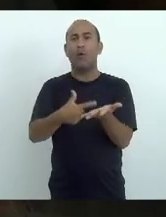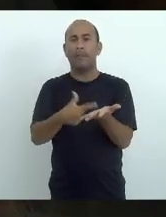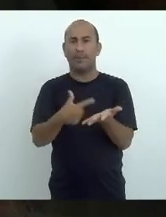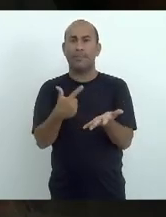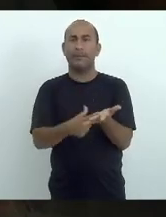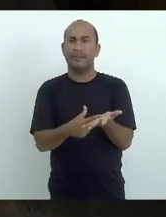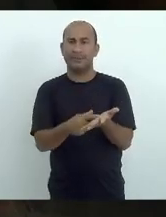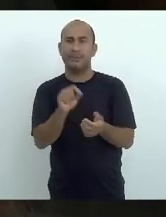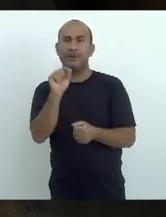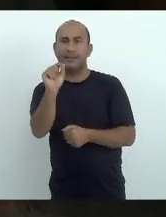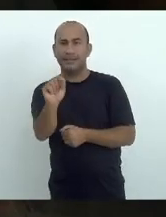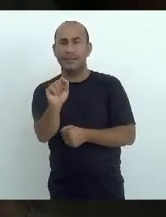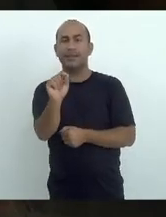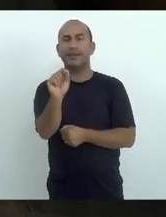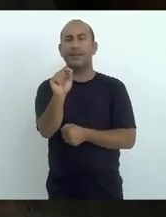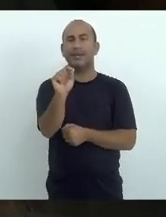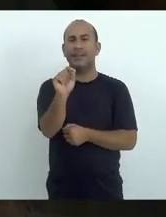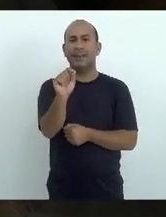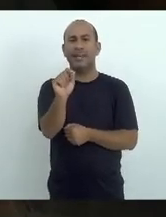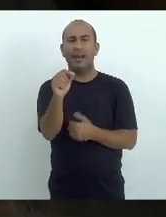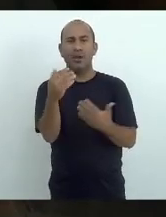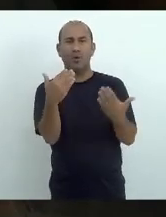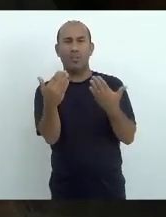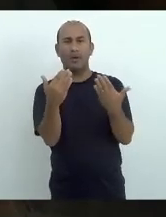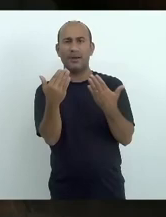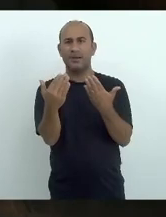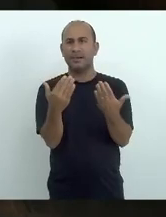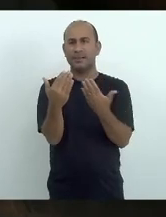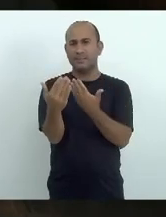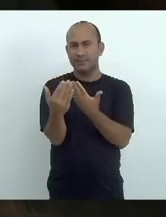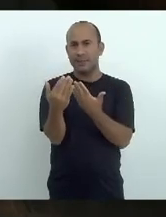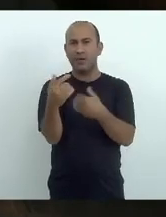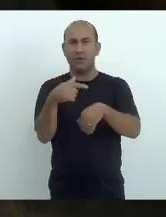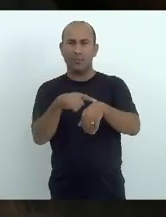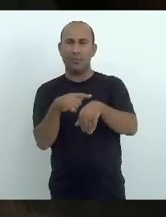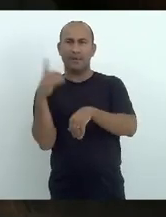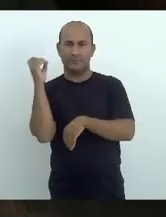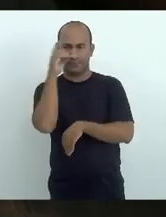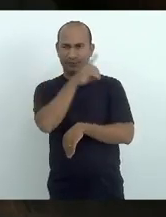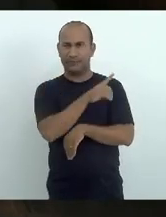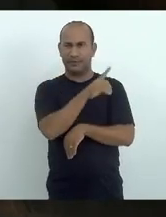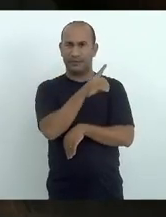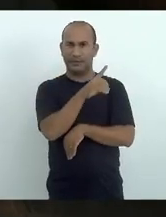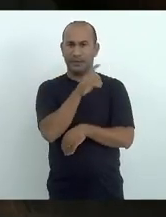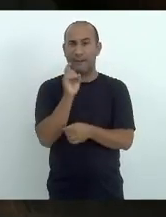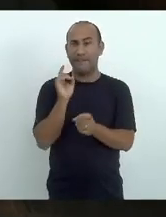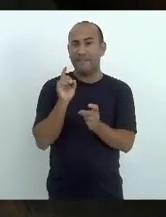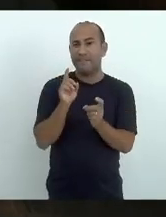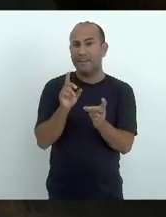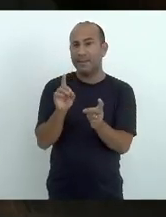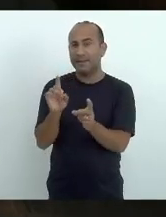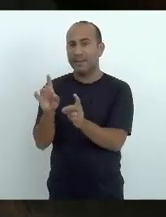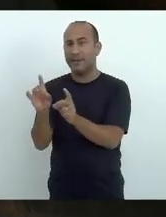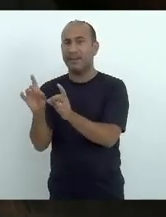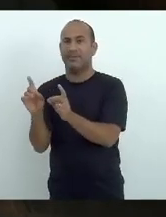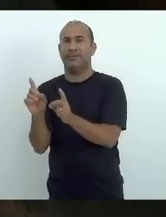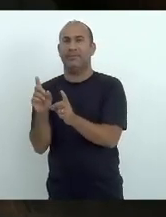que se baseava no primado da austeridade. Vender os ativos